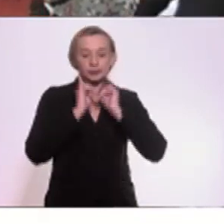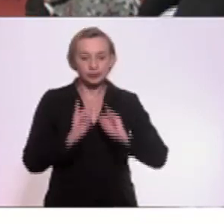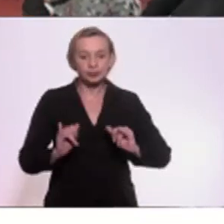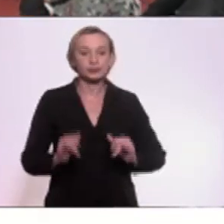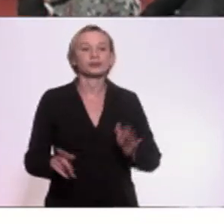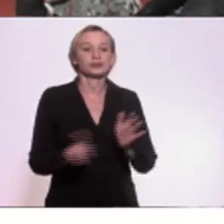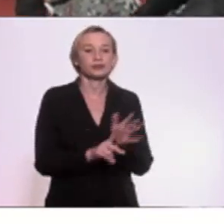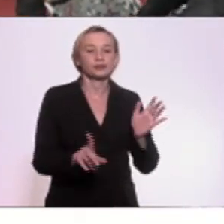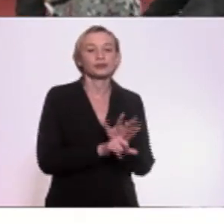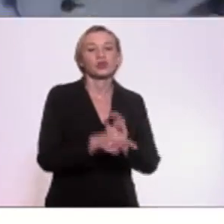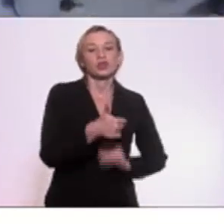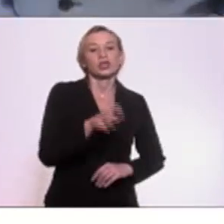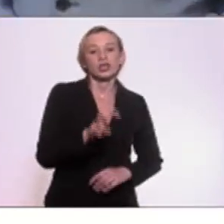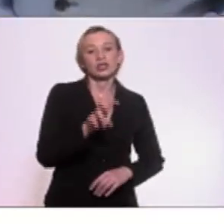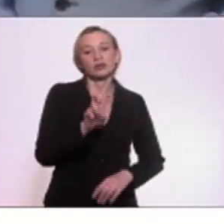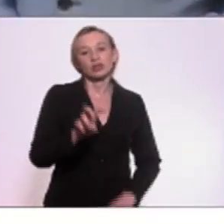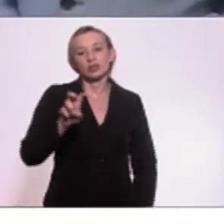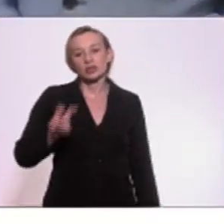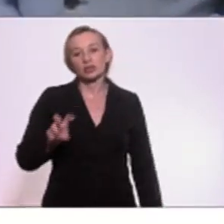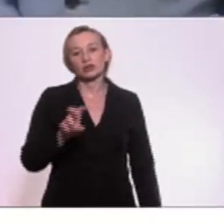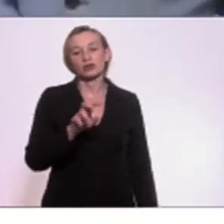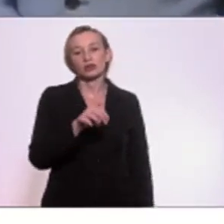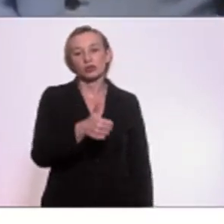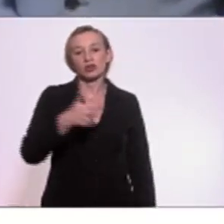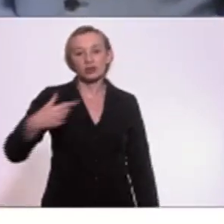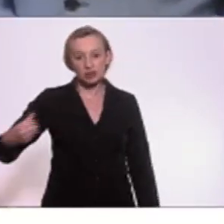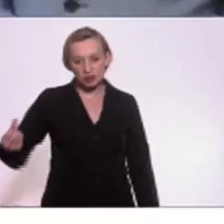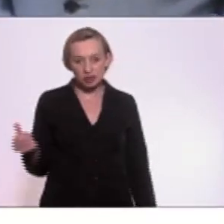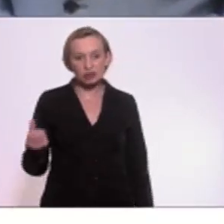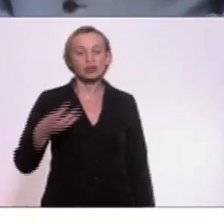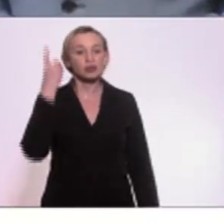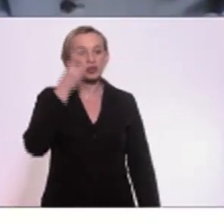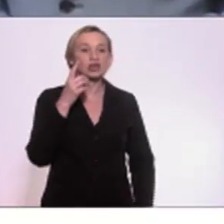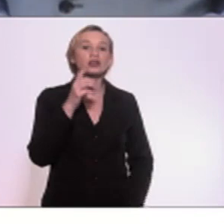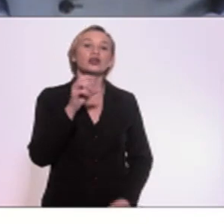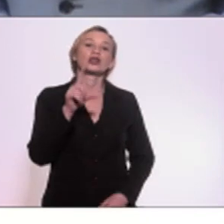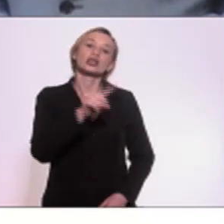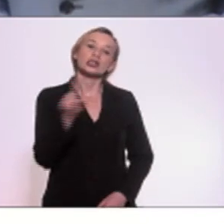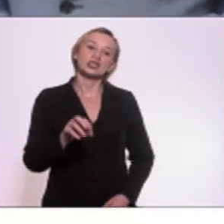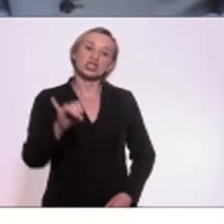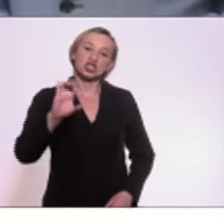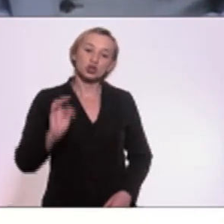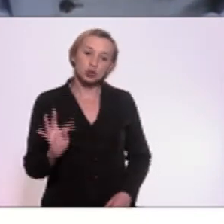Anuncio, projeto de lei 1555 de 2016, de autoria do deputado Zito, que dispõe